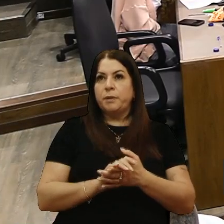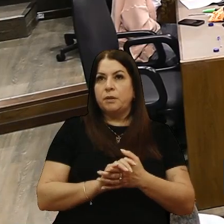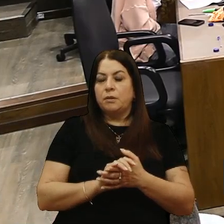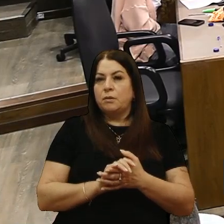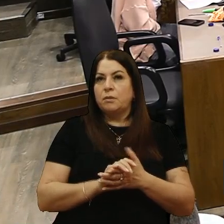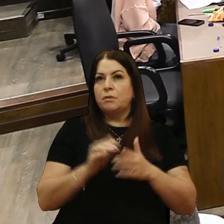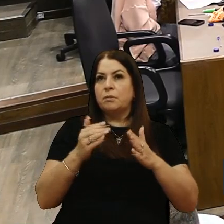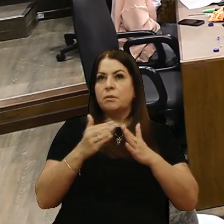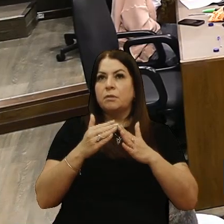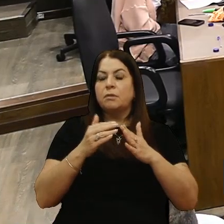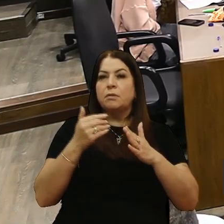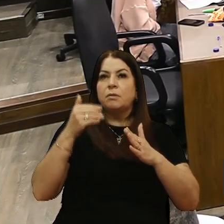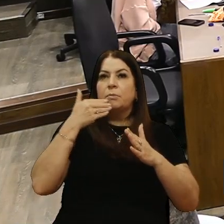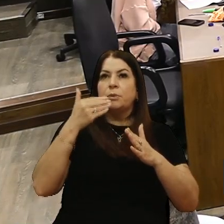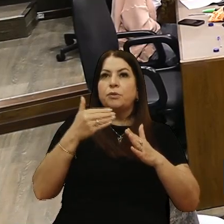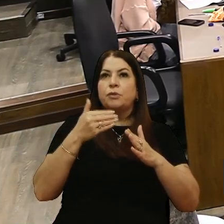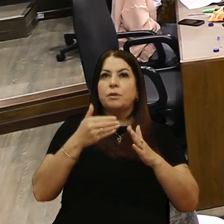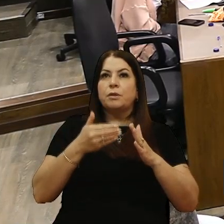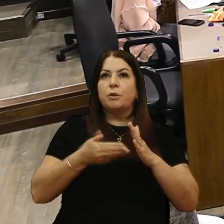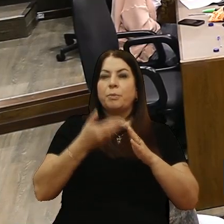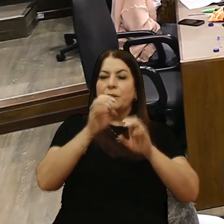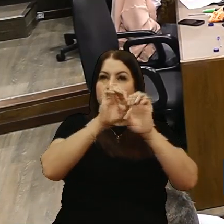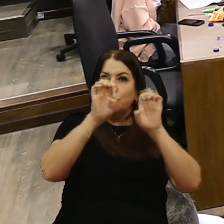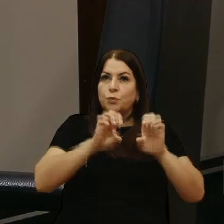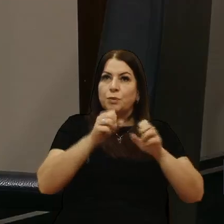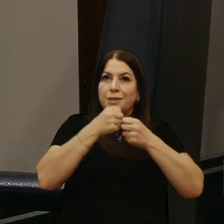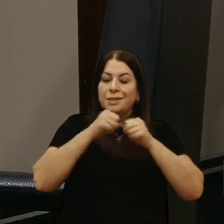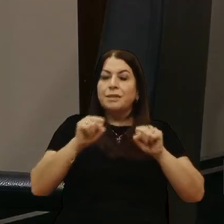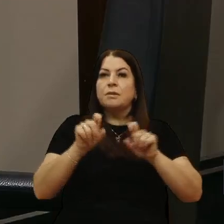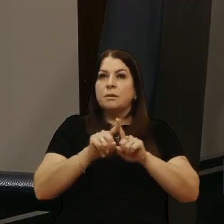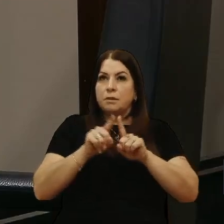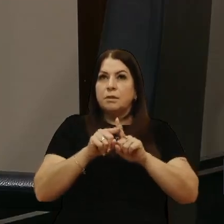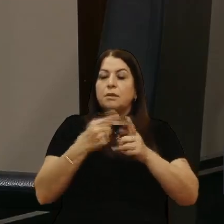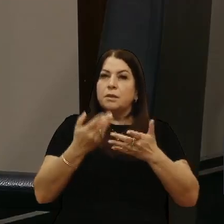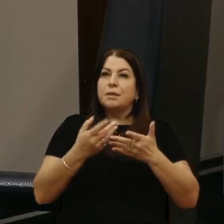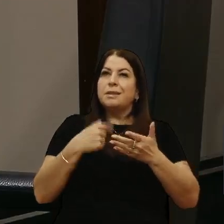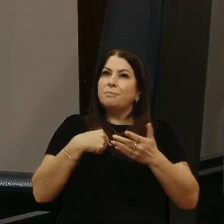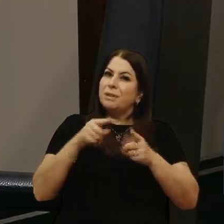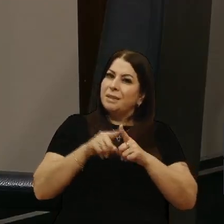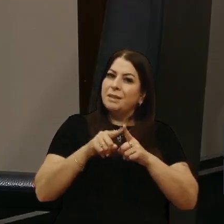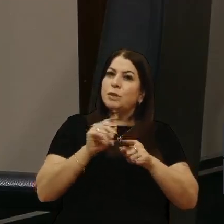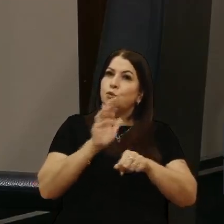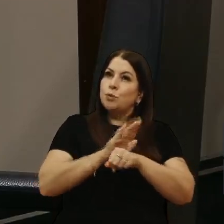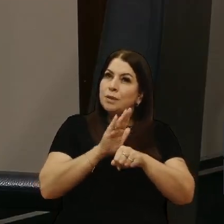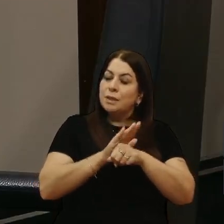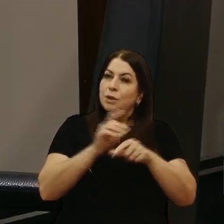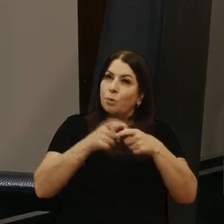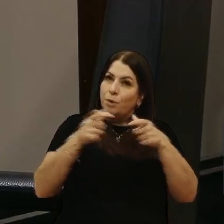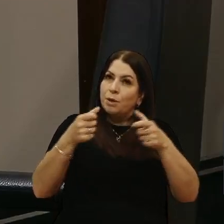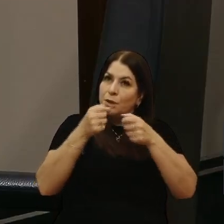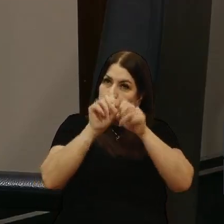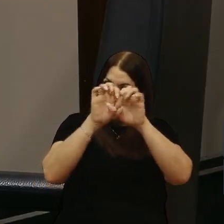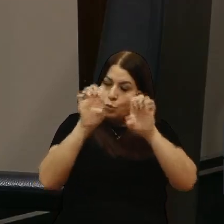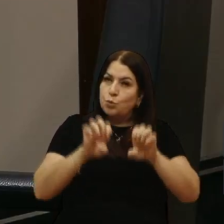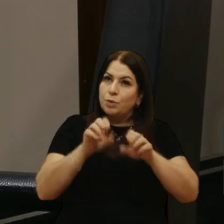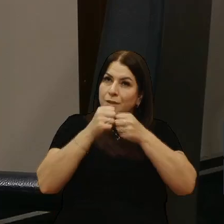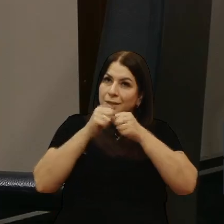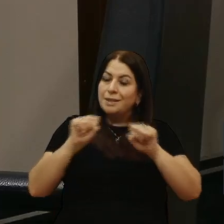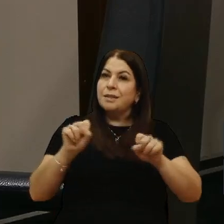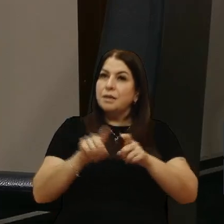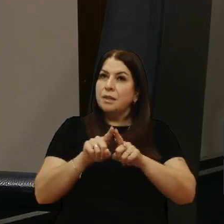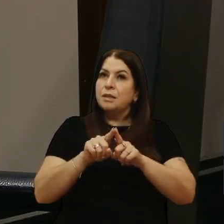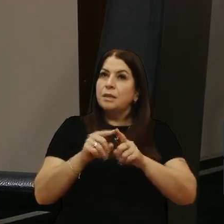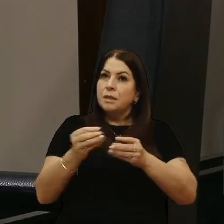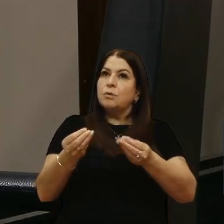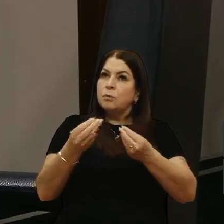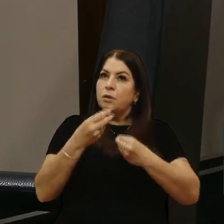a casa que pedir para a gente aumentar a estrutura da secretaria e etc., né? E a gente acabou ajudando ele a aumentar a estrutura da secretaria. Ele nos